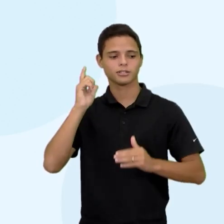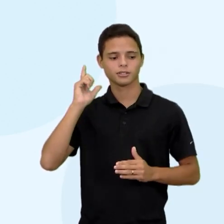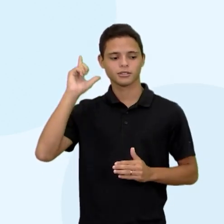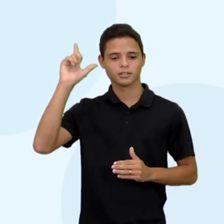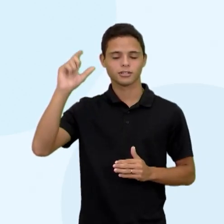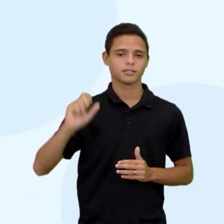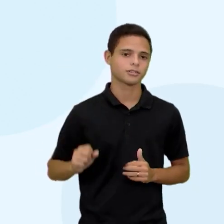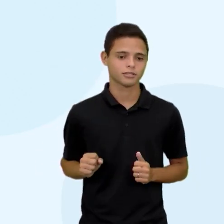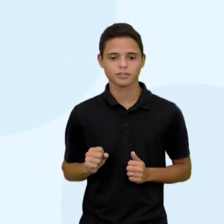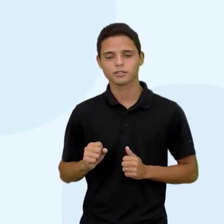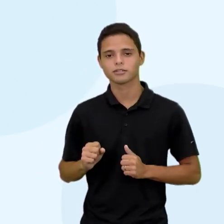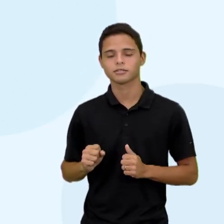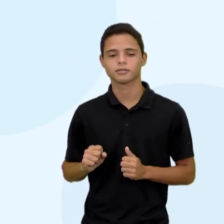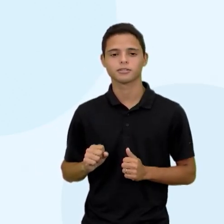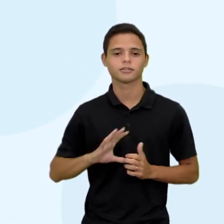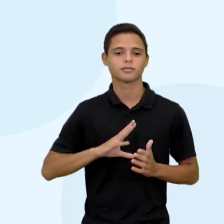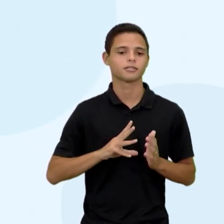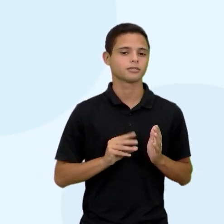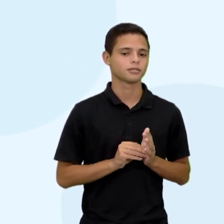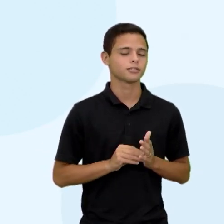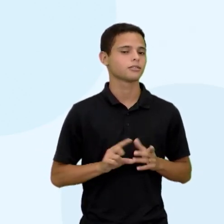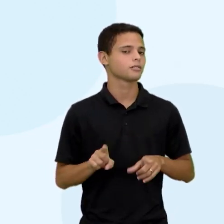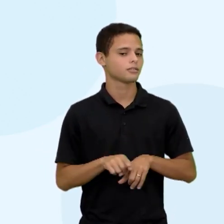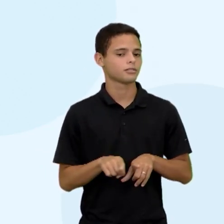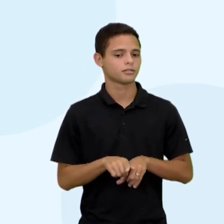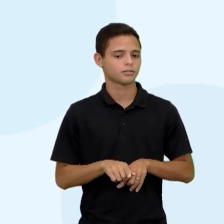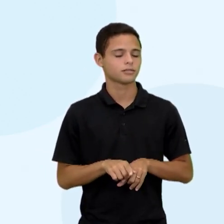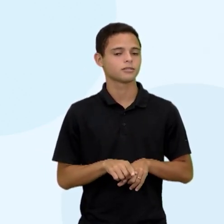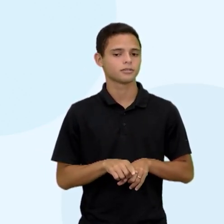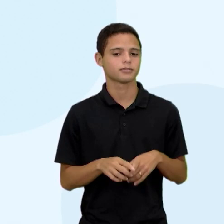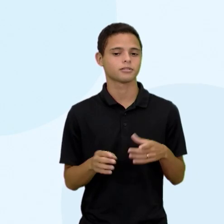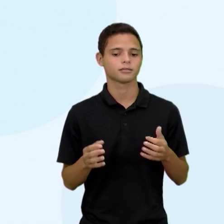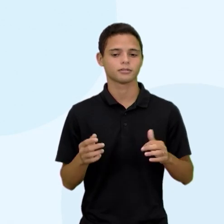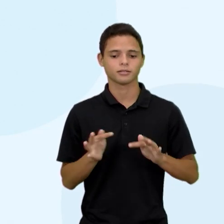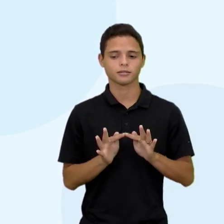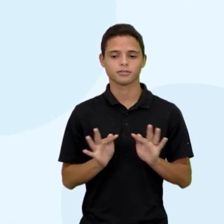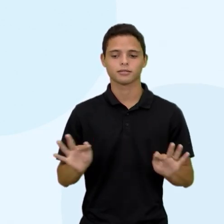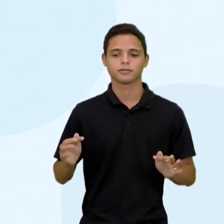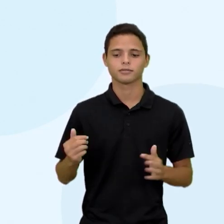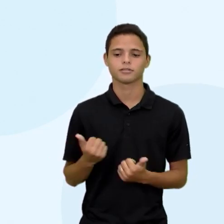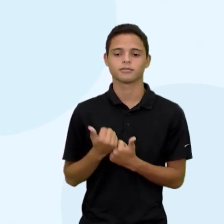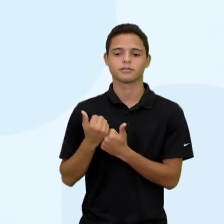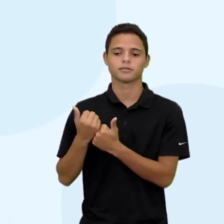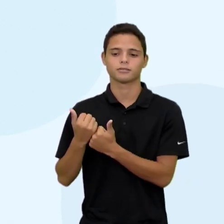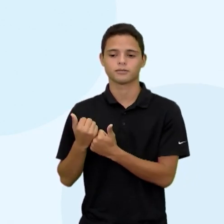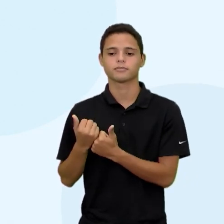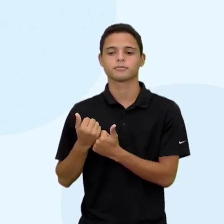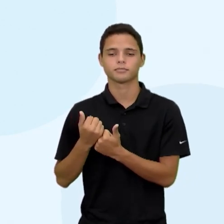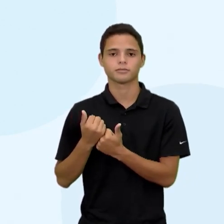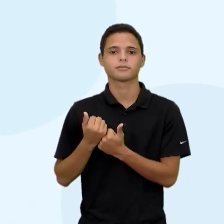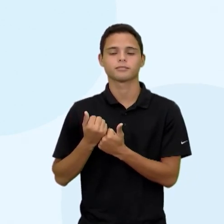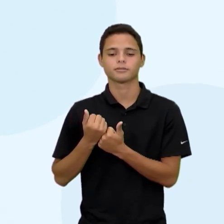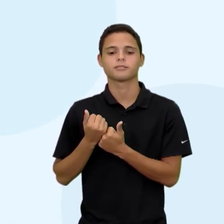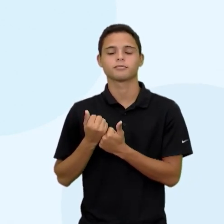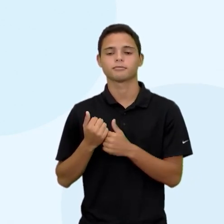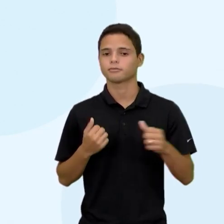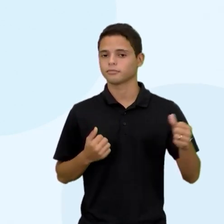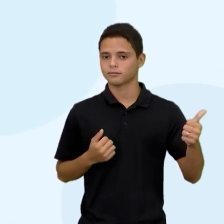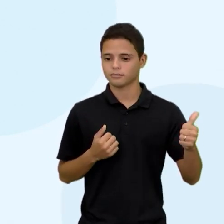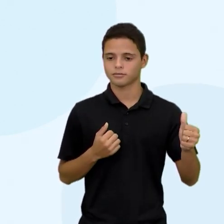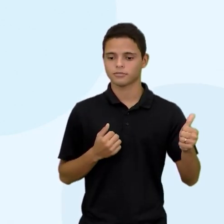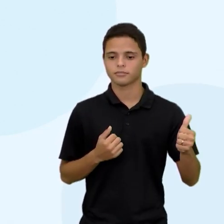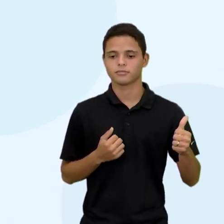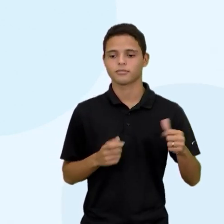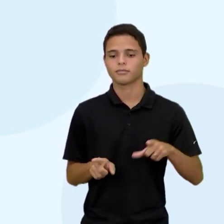marcar, tá? Tanto com o facilitador tanto de punho e polegar, quanto com